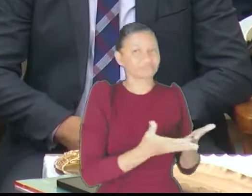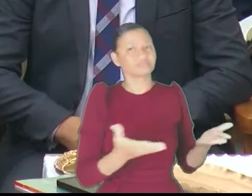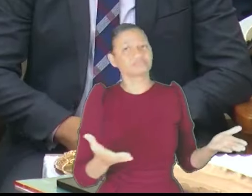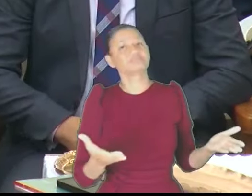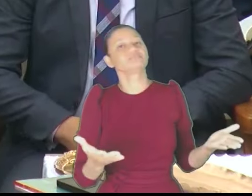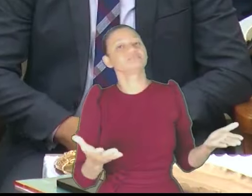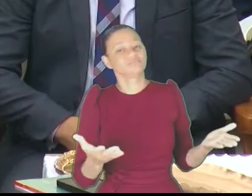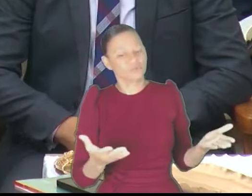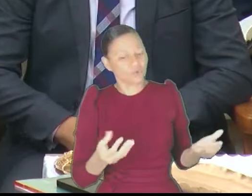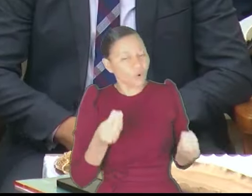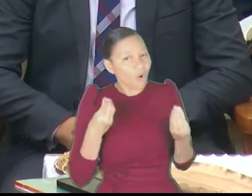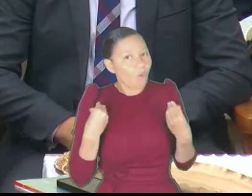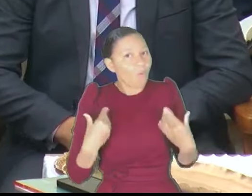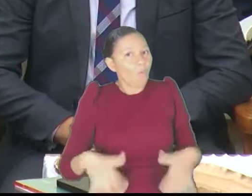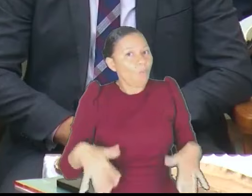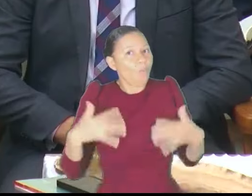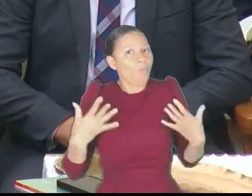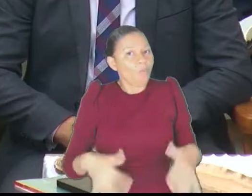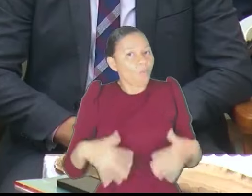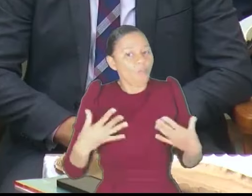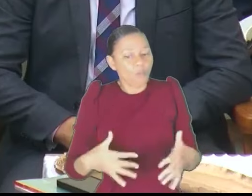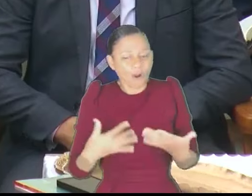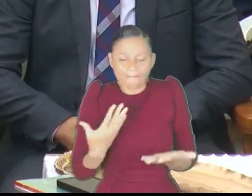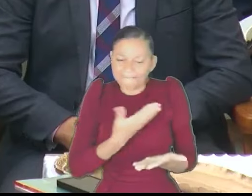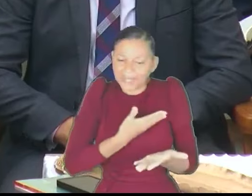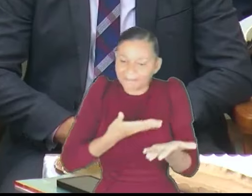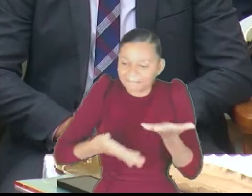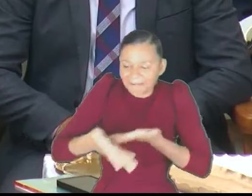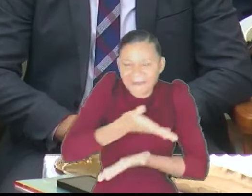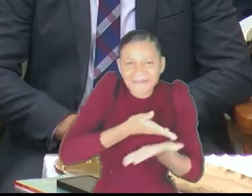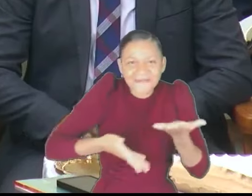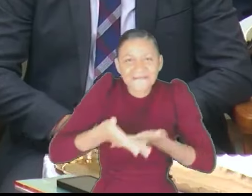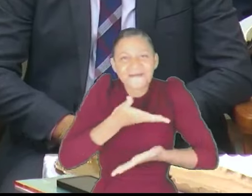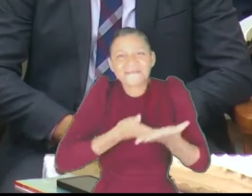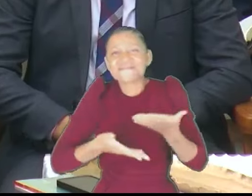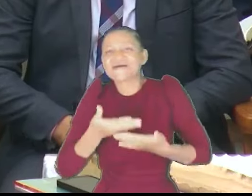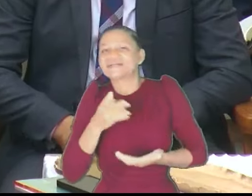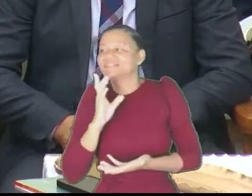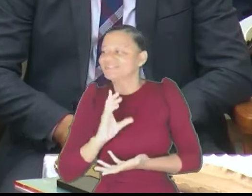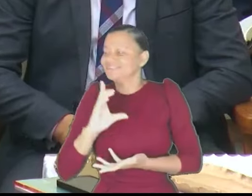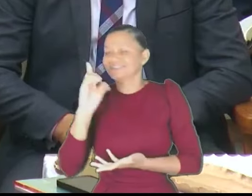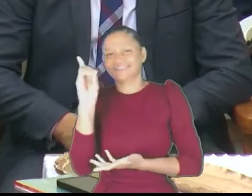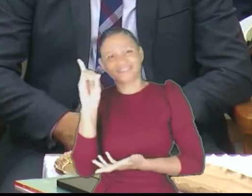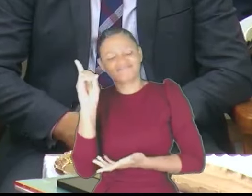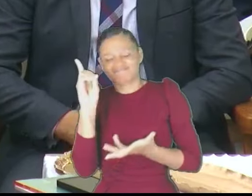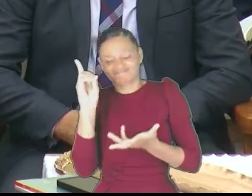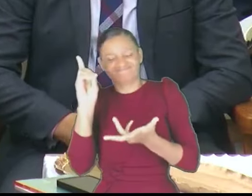Olha o nível desta amizade, como Deus tratava isso.